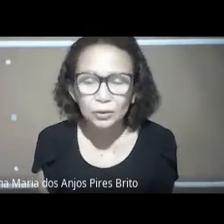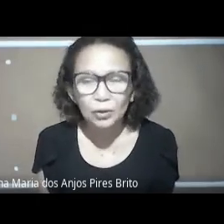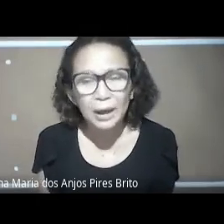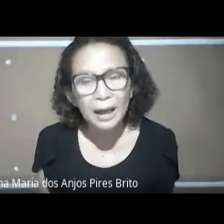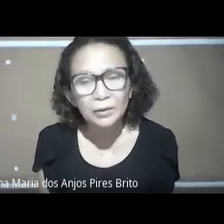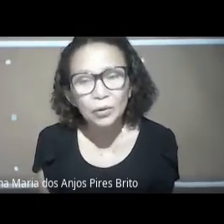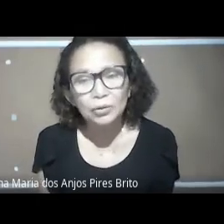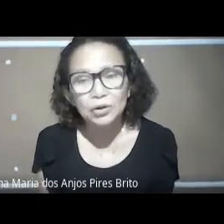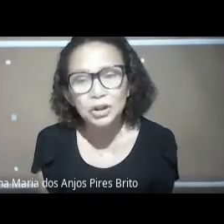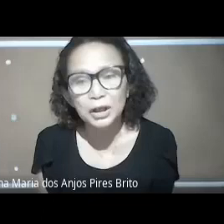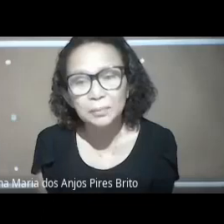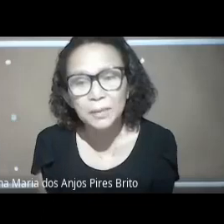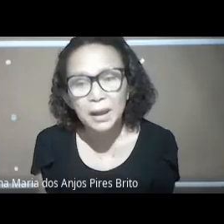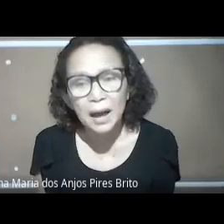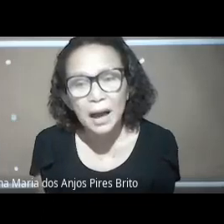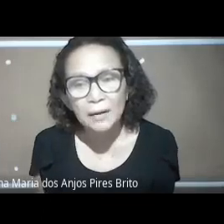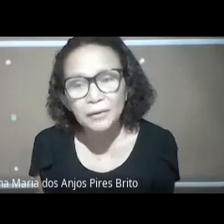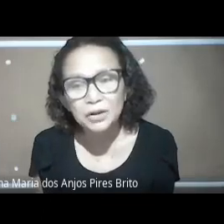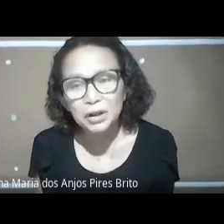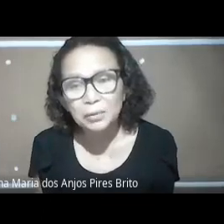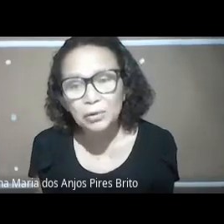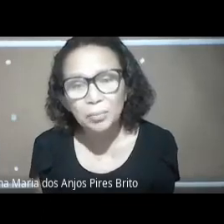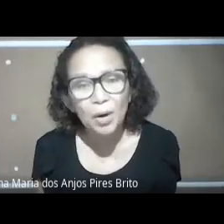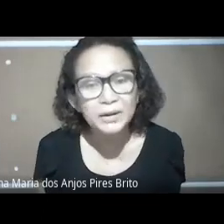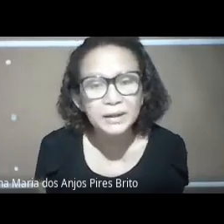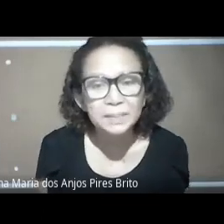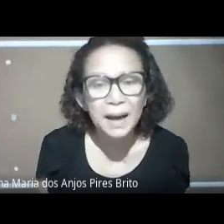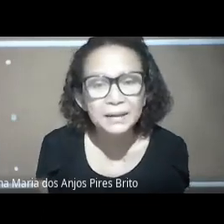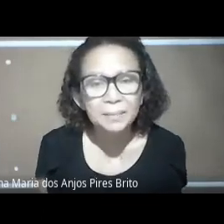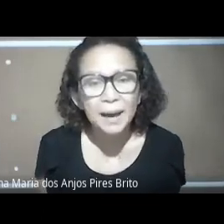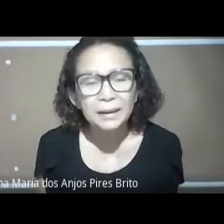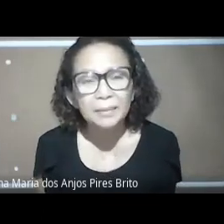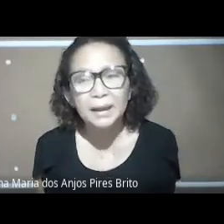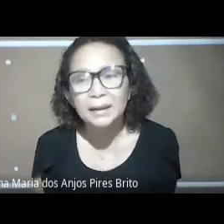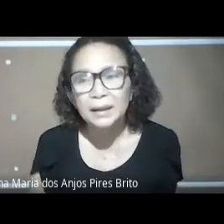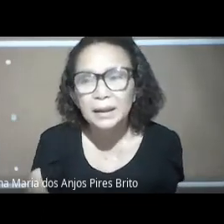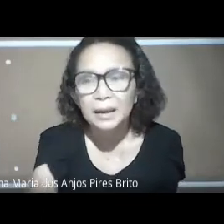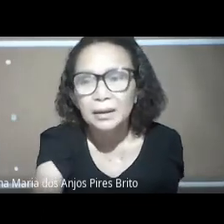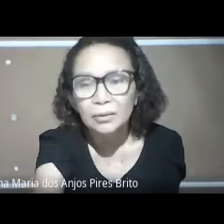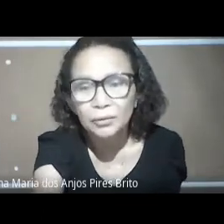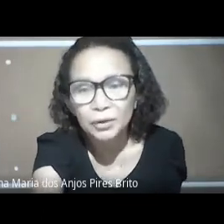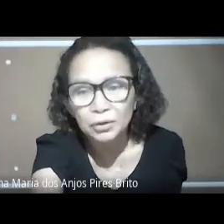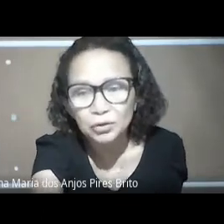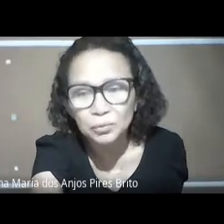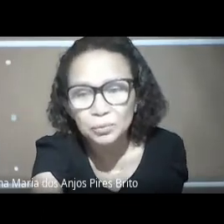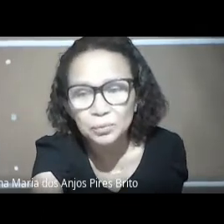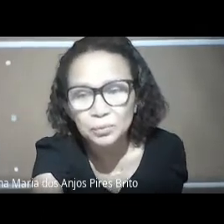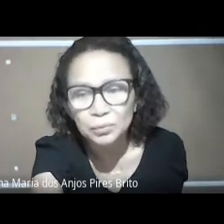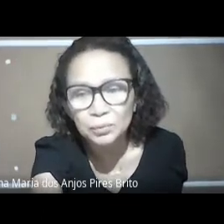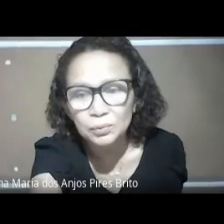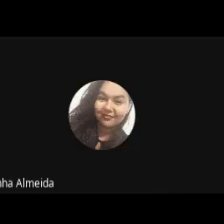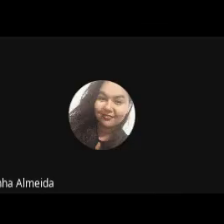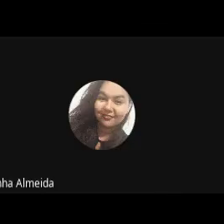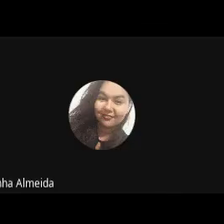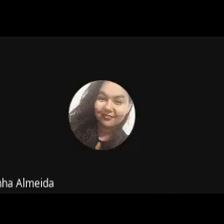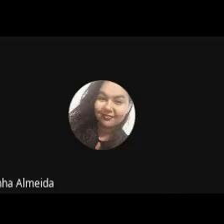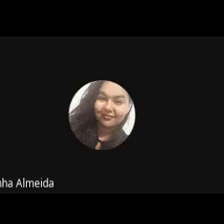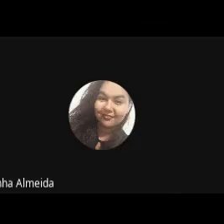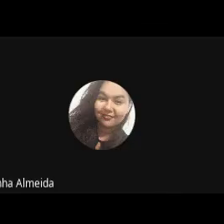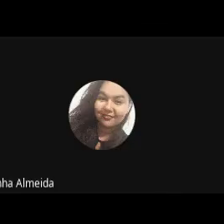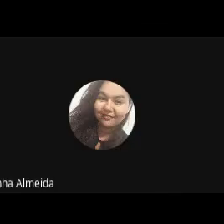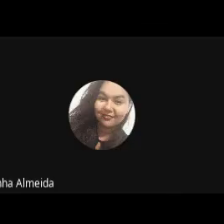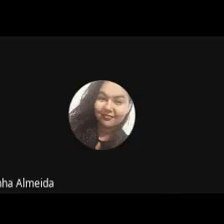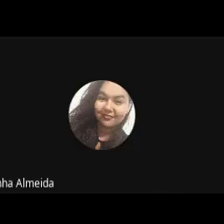marcar em outro horário, em outro dia, a fim de que tu possas participar também do vídeo.